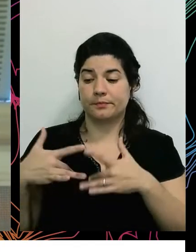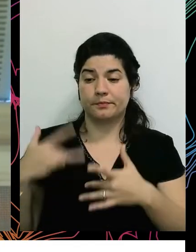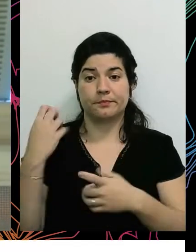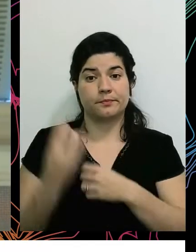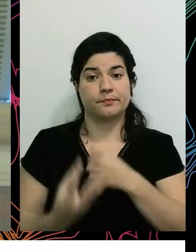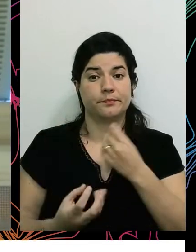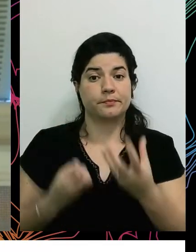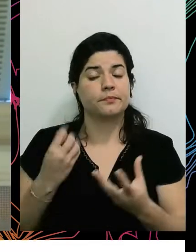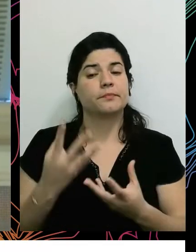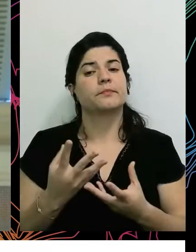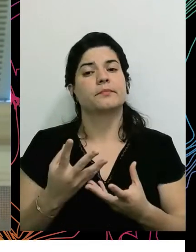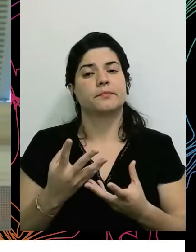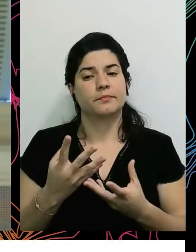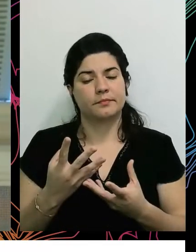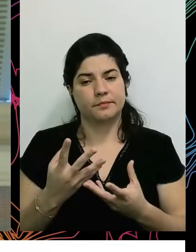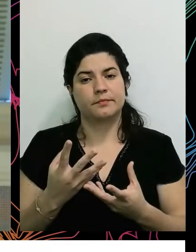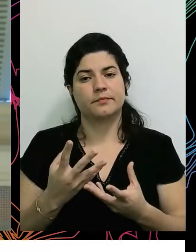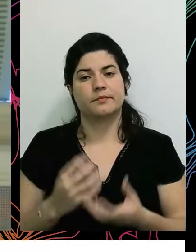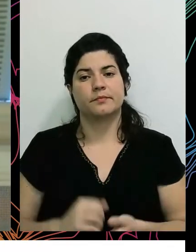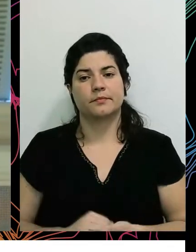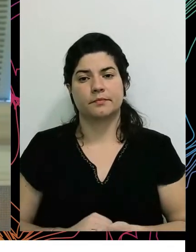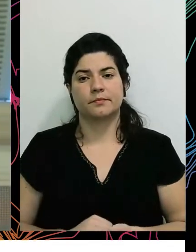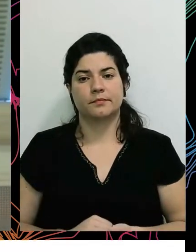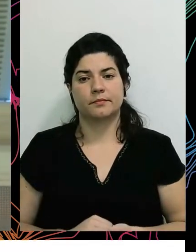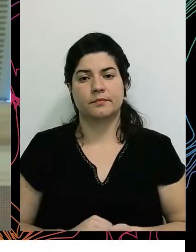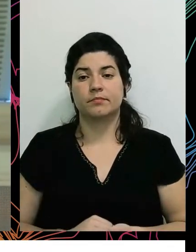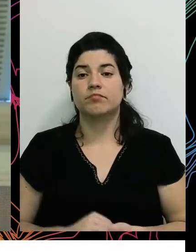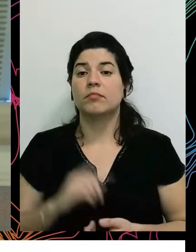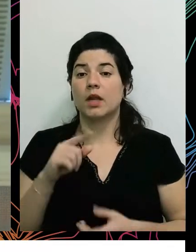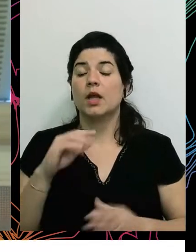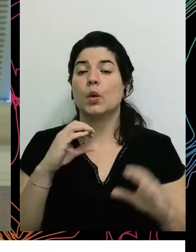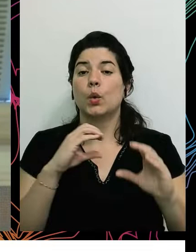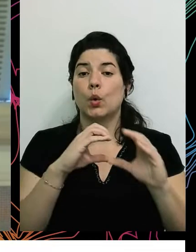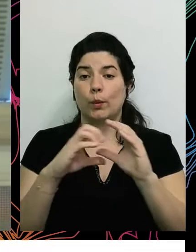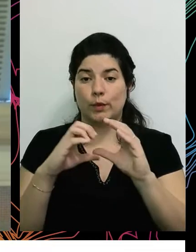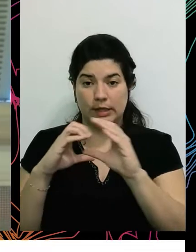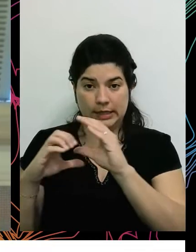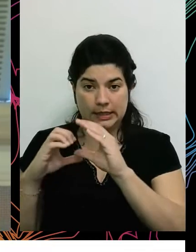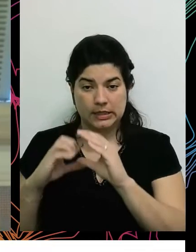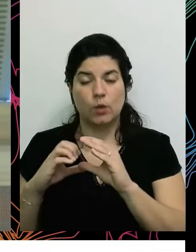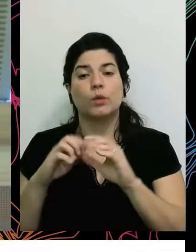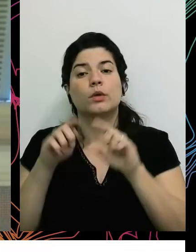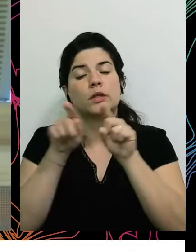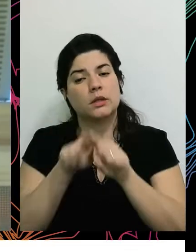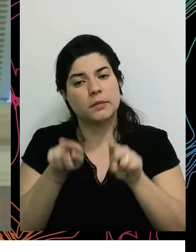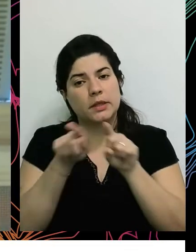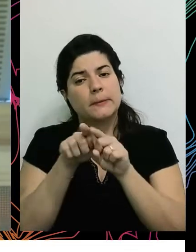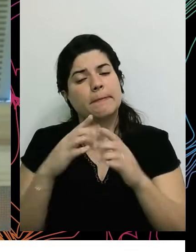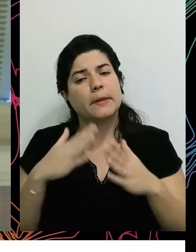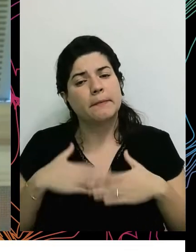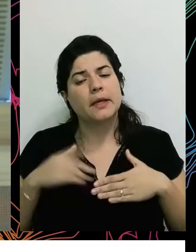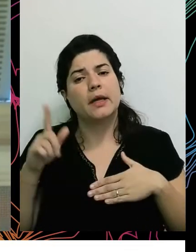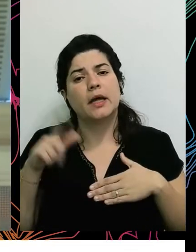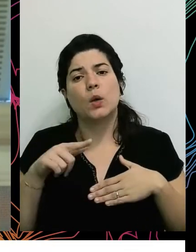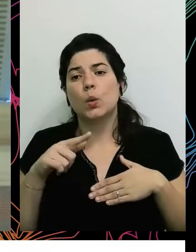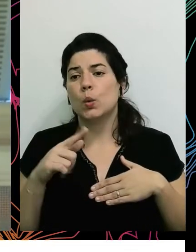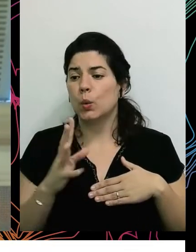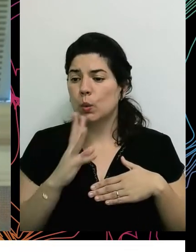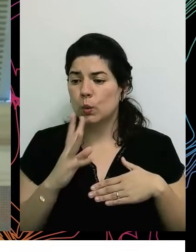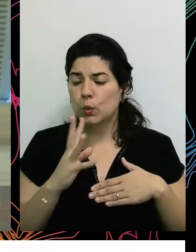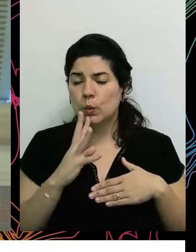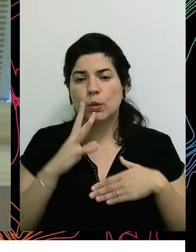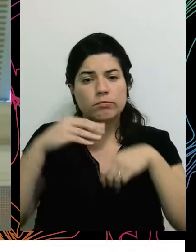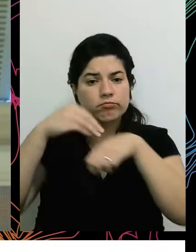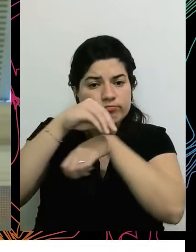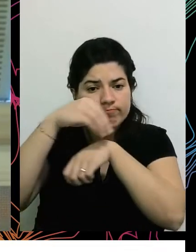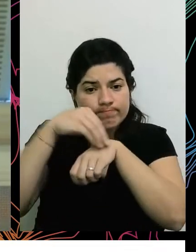inquestionável, de comunicação do conhecimento, e para mim essa transmissão do conhecimento é a base